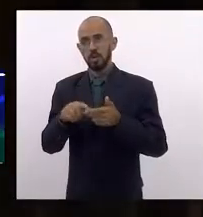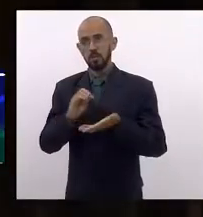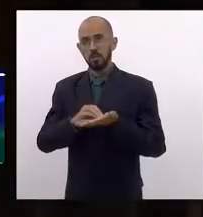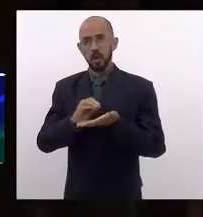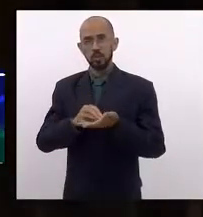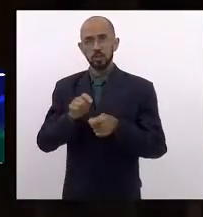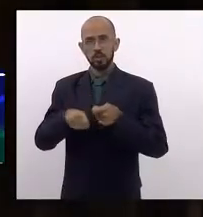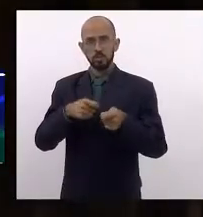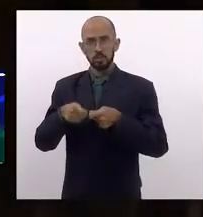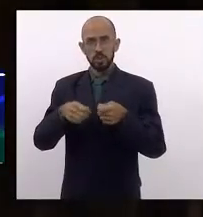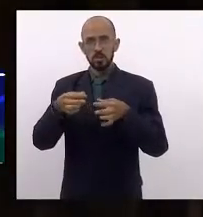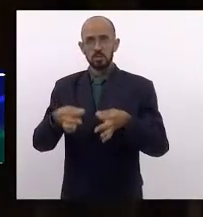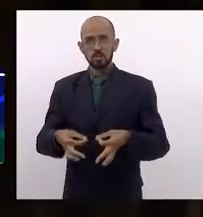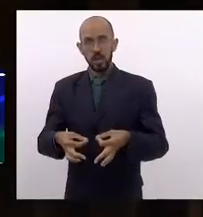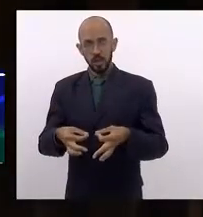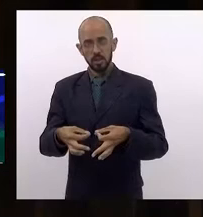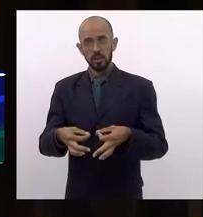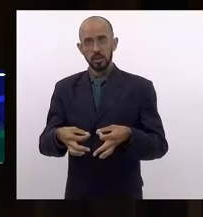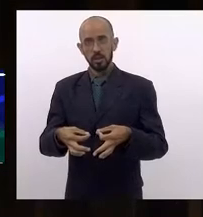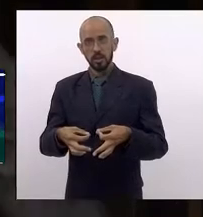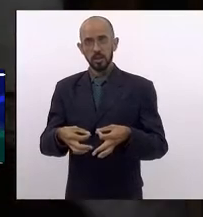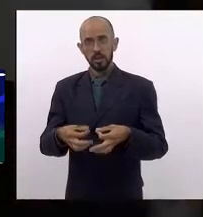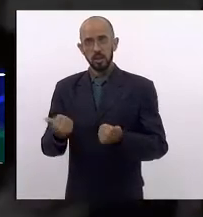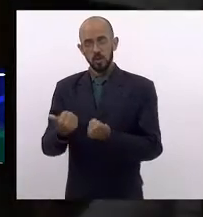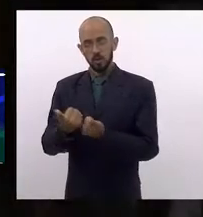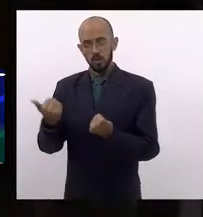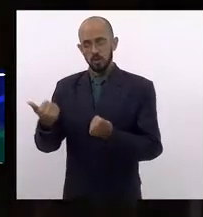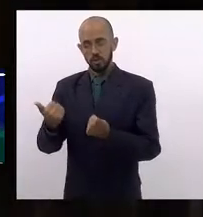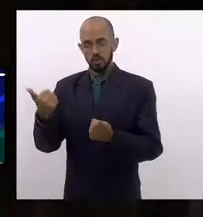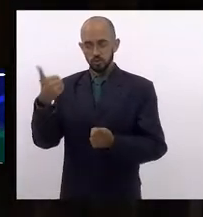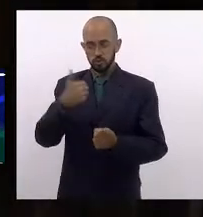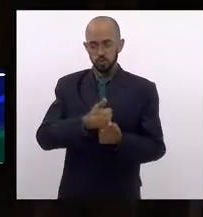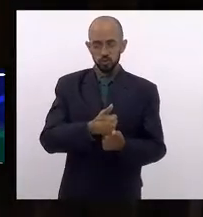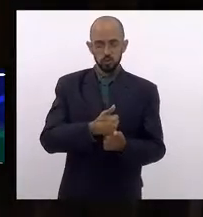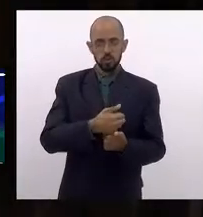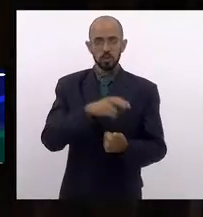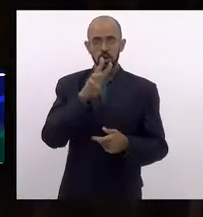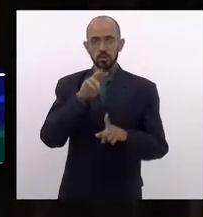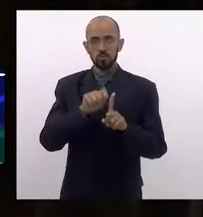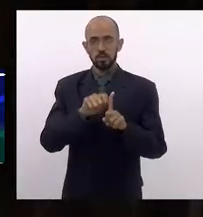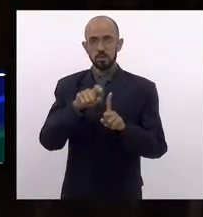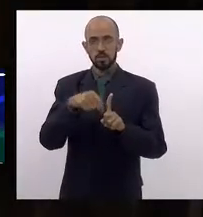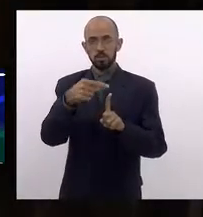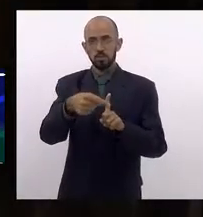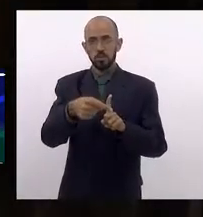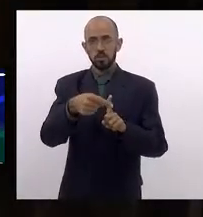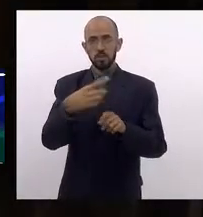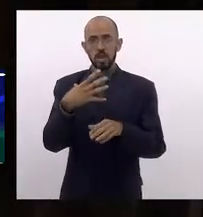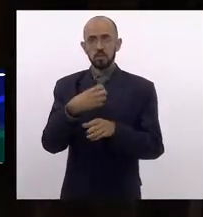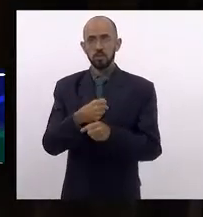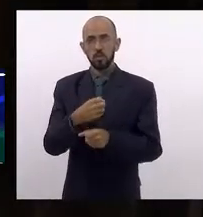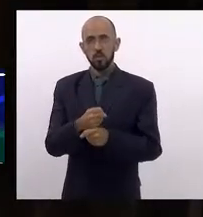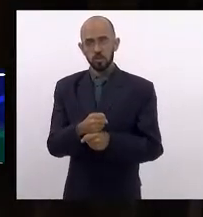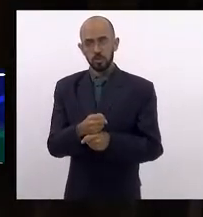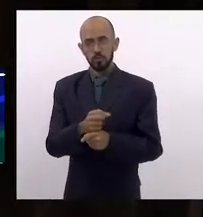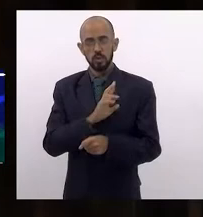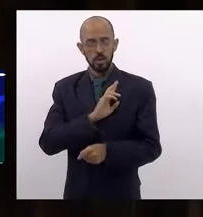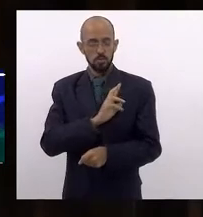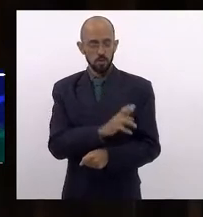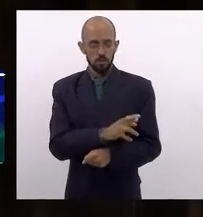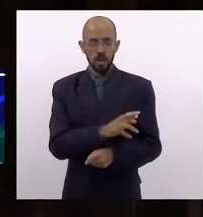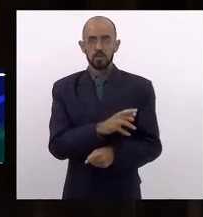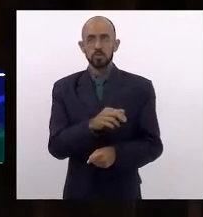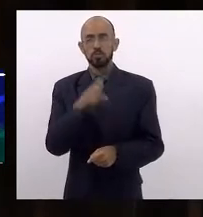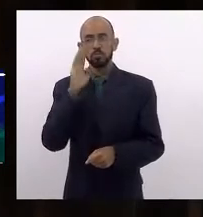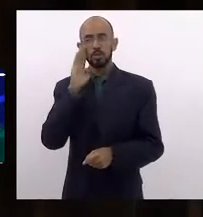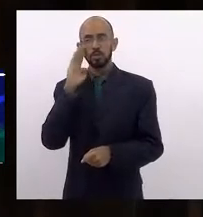improbidade aí o vice entra nos últimos três meses as contas foram reprovadas